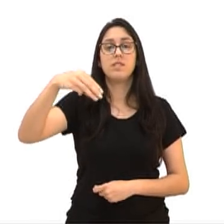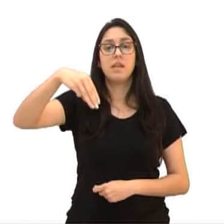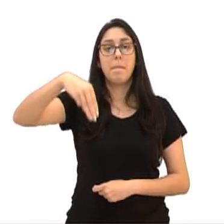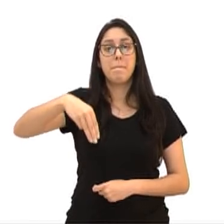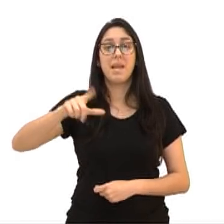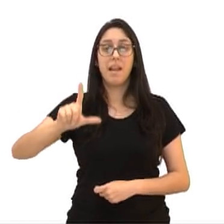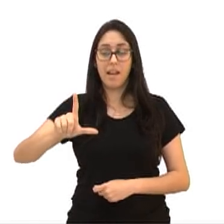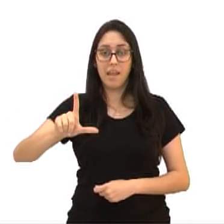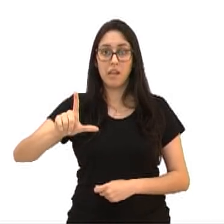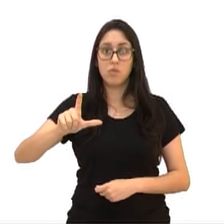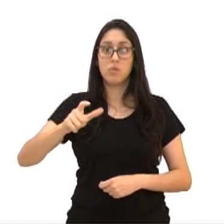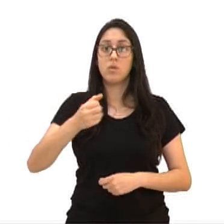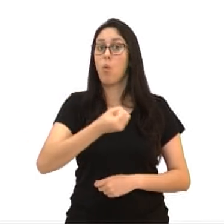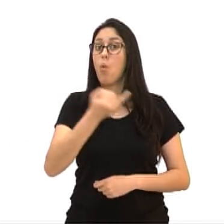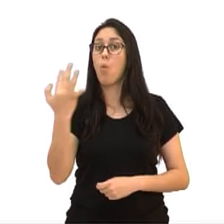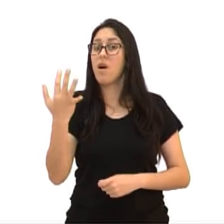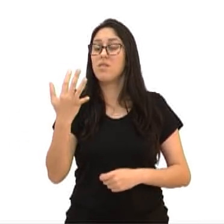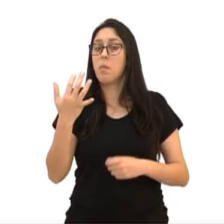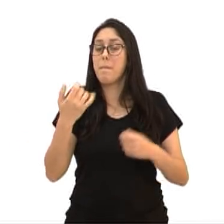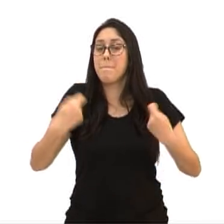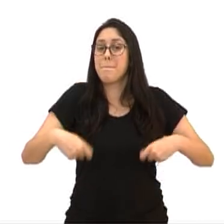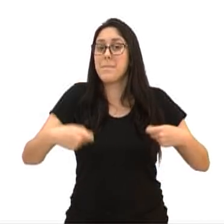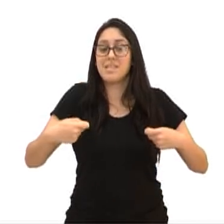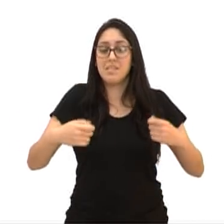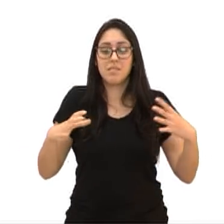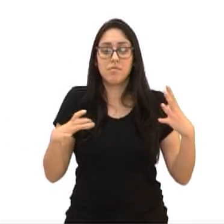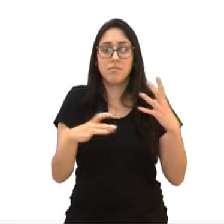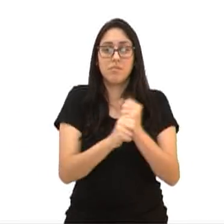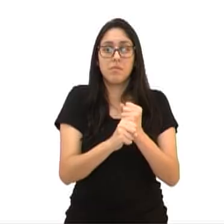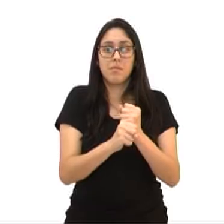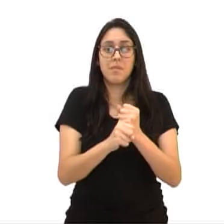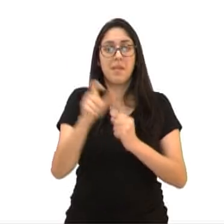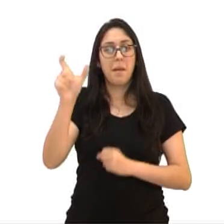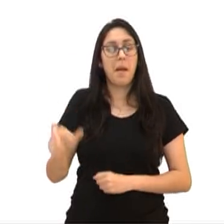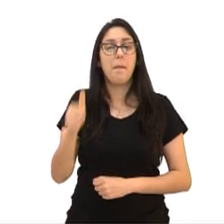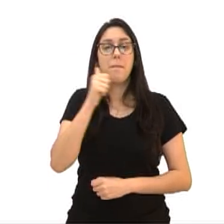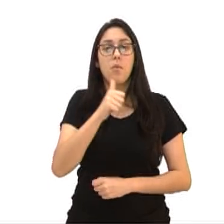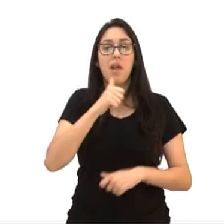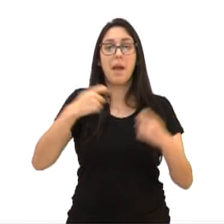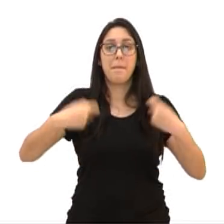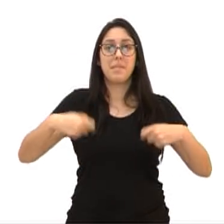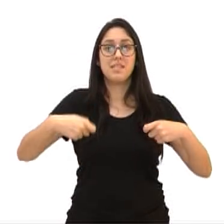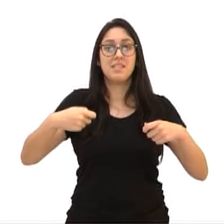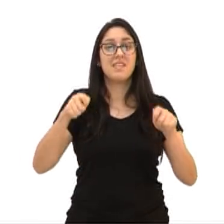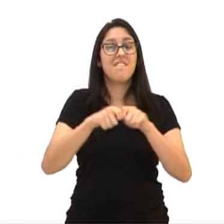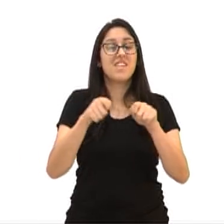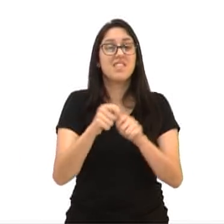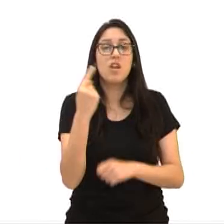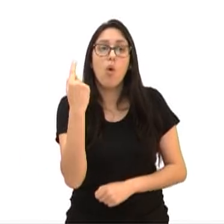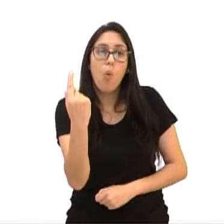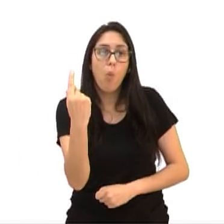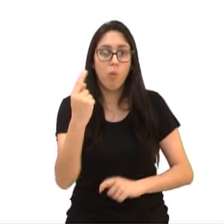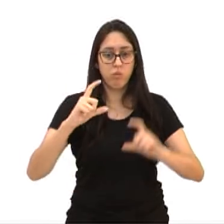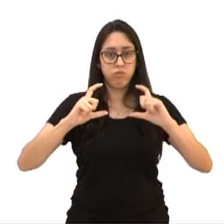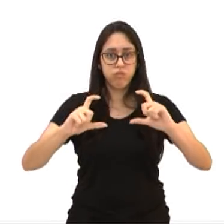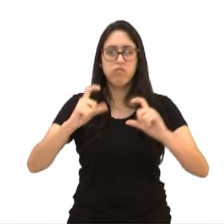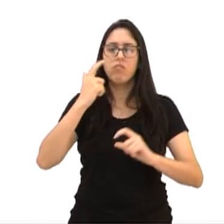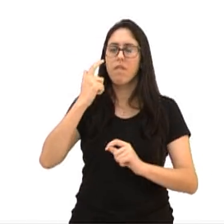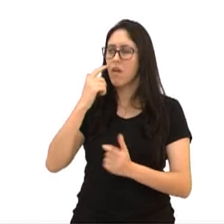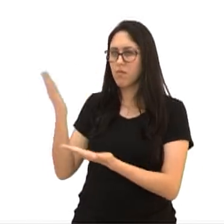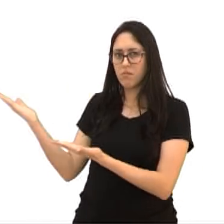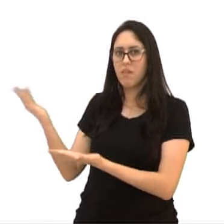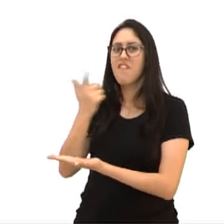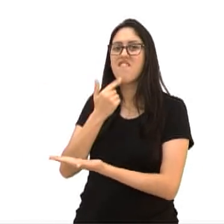no mínimo, Carla precisa para produzir um desses tabletes. Então, olha o desenho ali, ó. Isso é